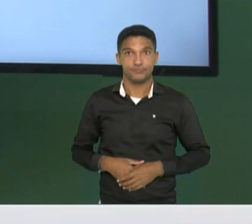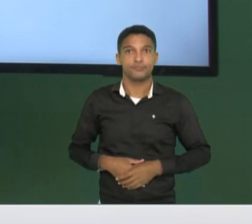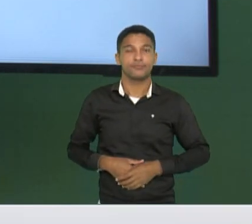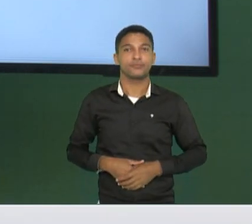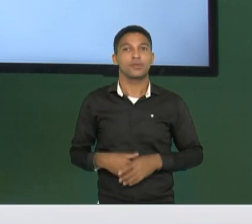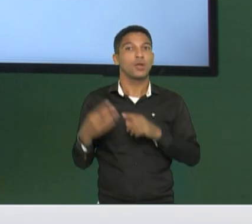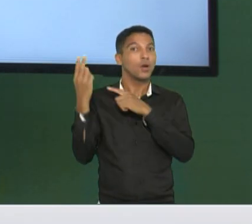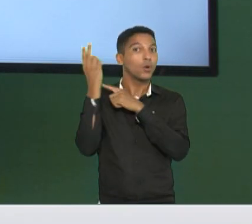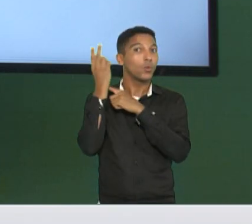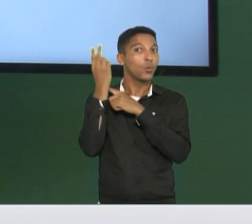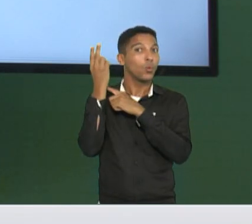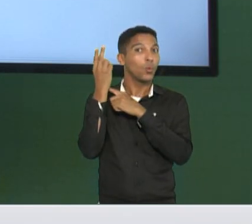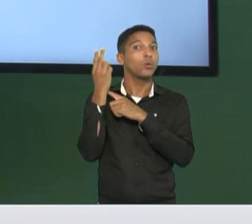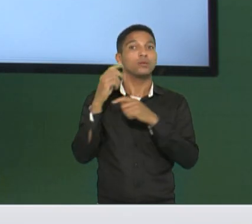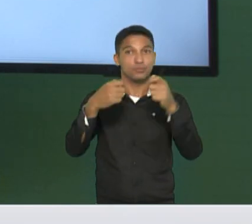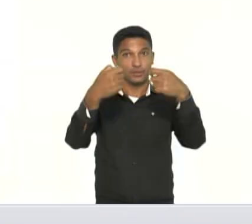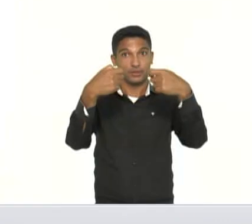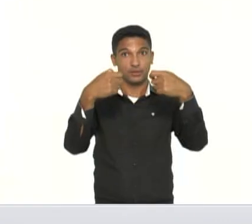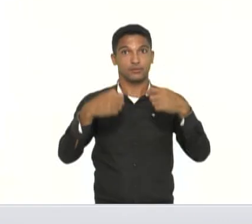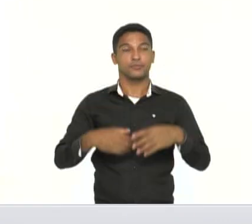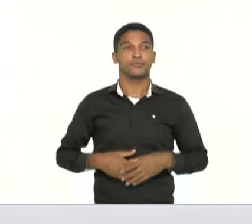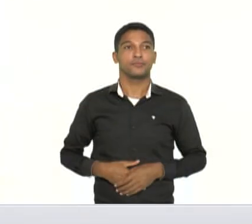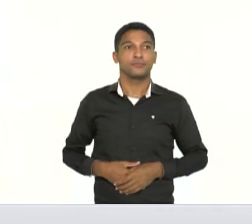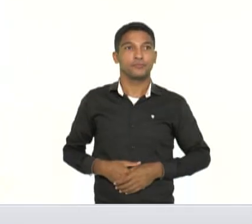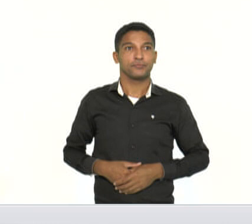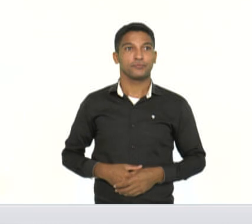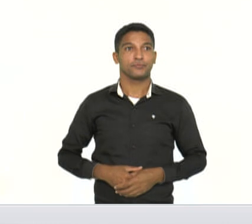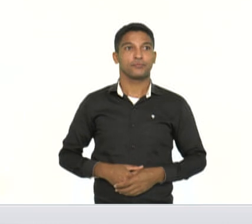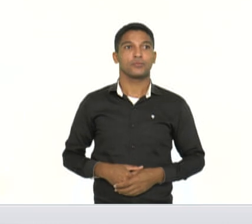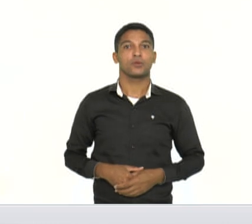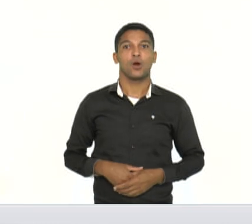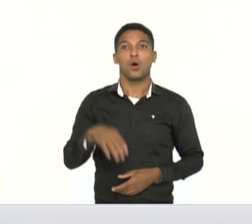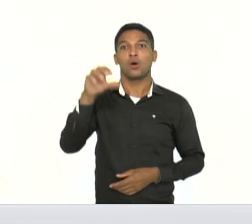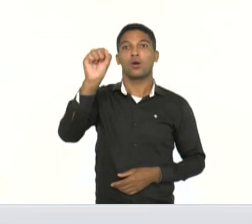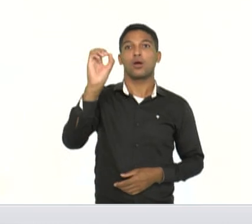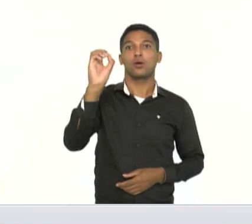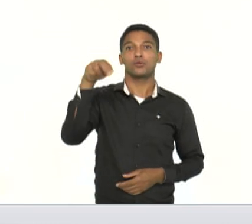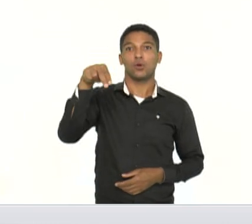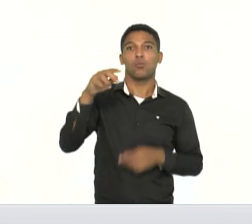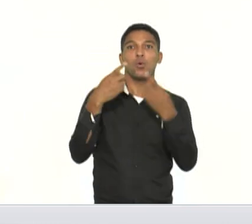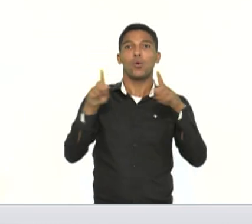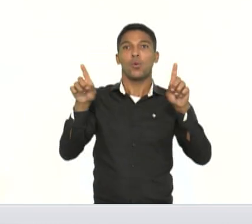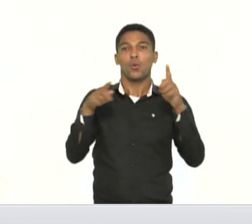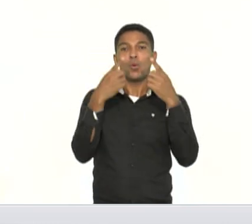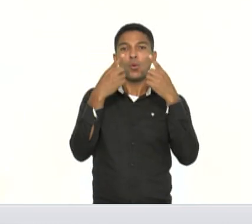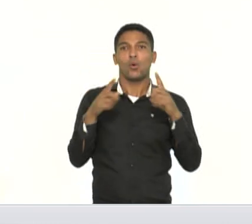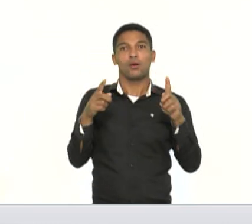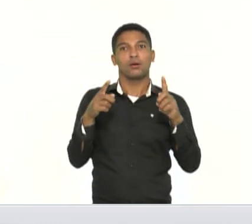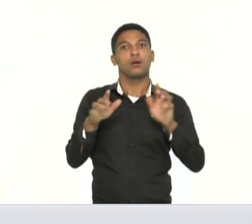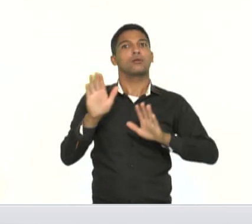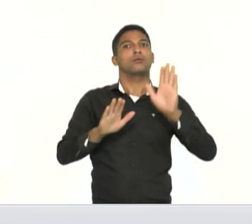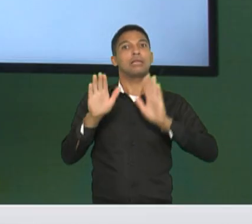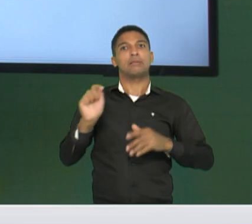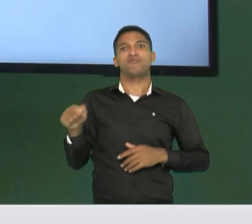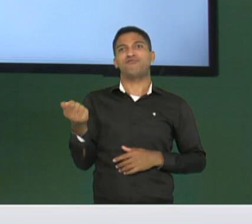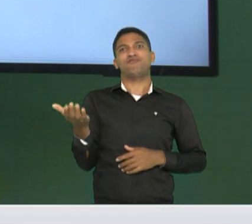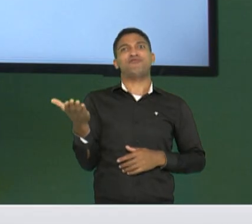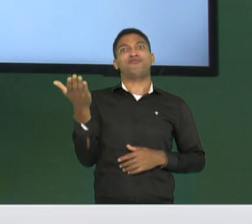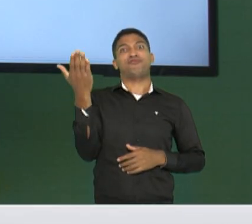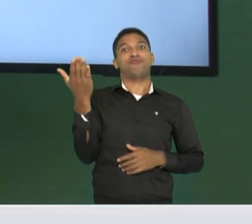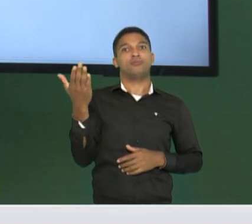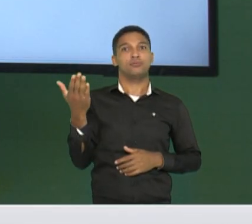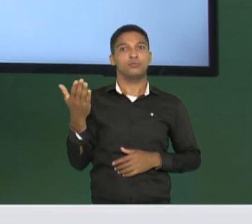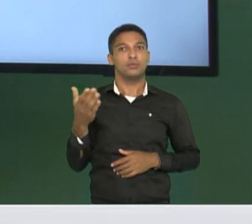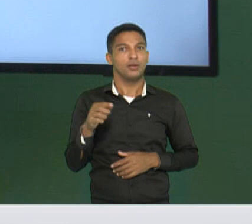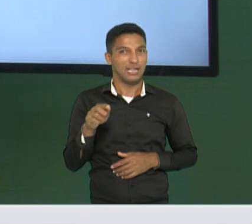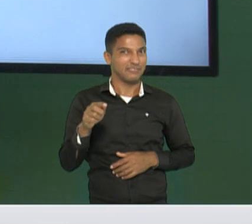bom? Então, olha lá, devemos cuidar com o som alto. Podemos estar incomodando outras pessoas. A gente fala dos outros, né? Mas às